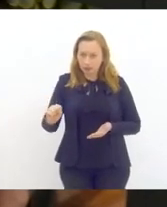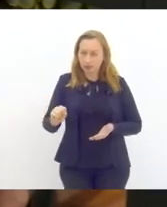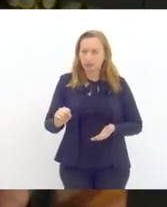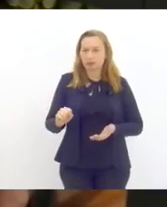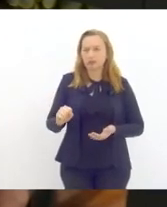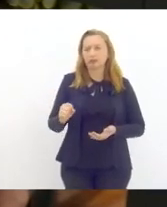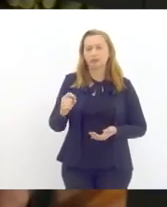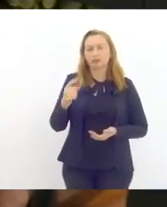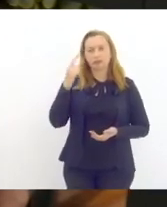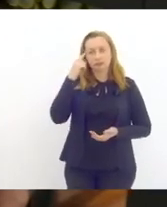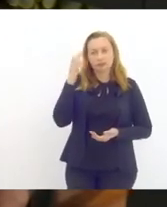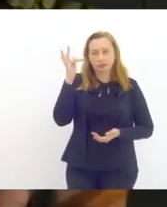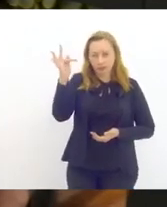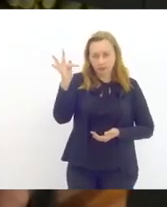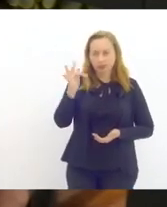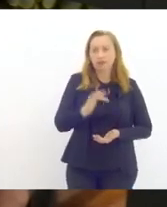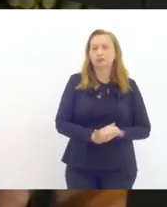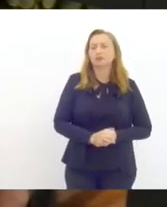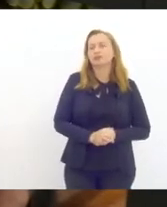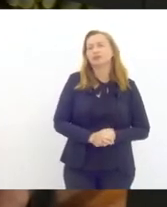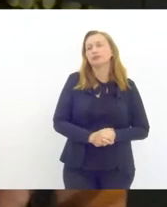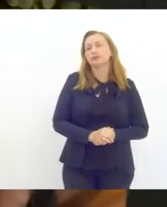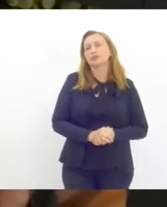prospecção, tá certo? Do que seria